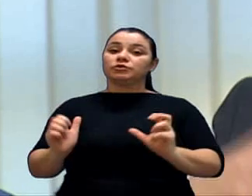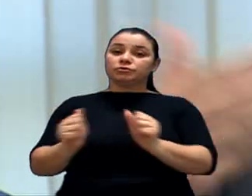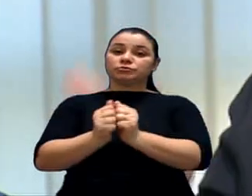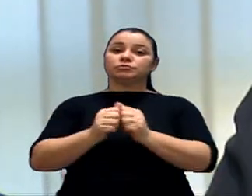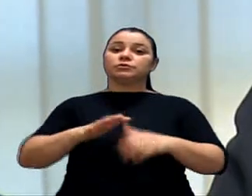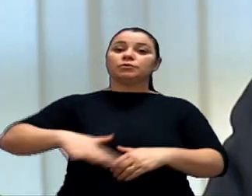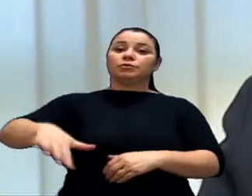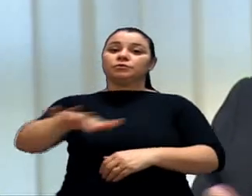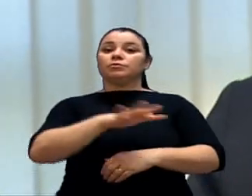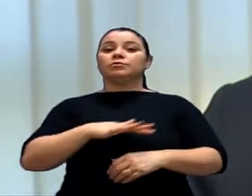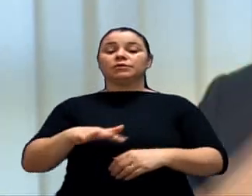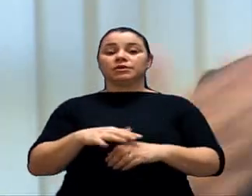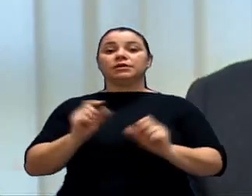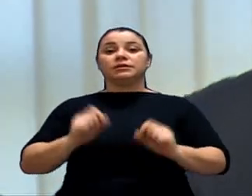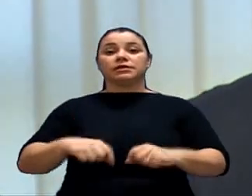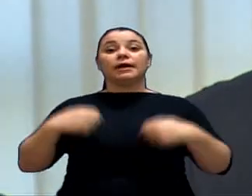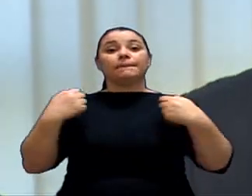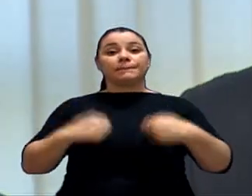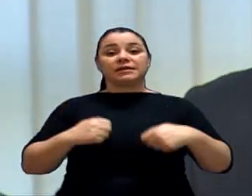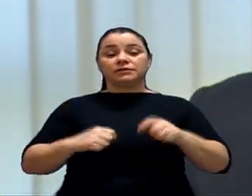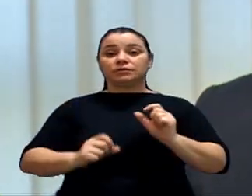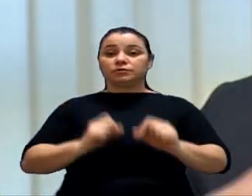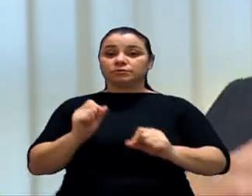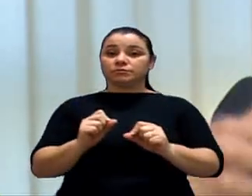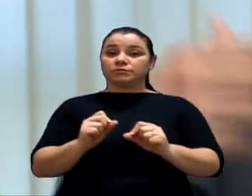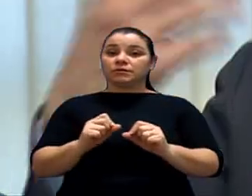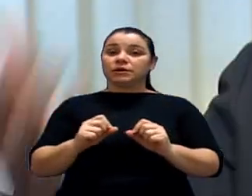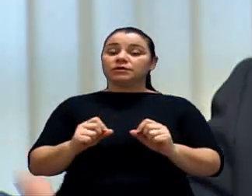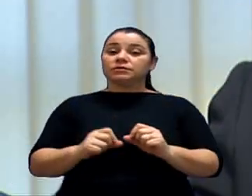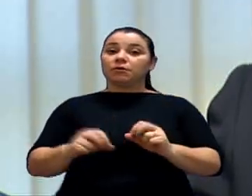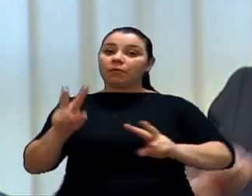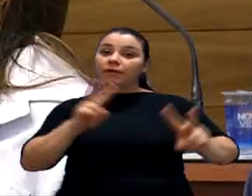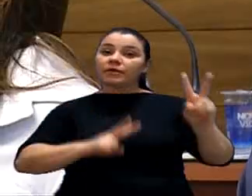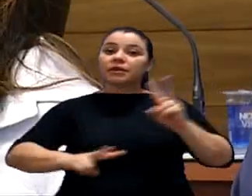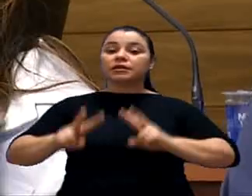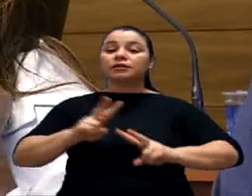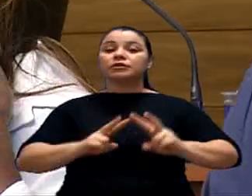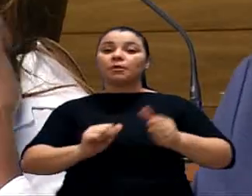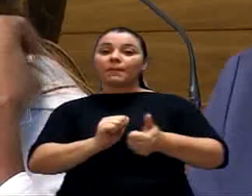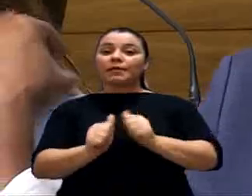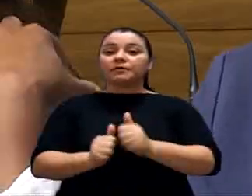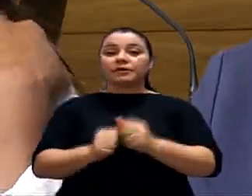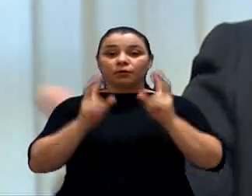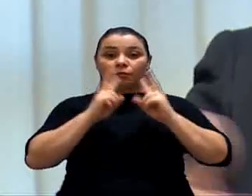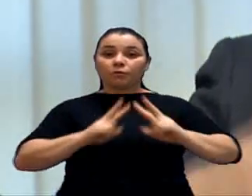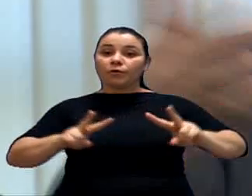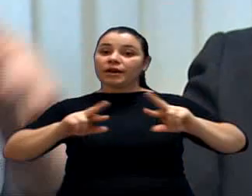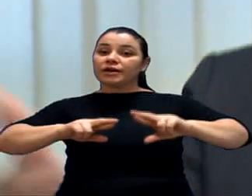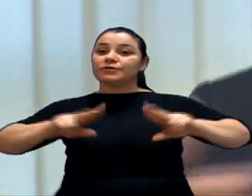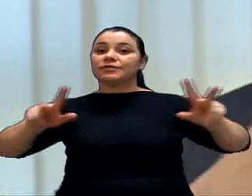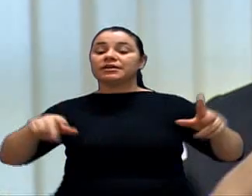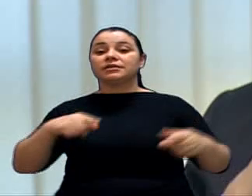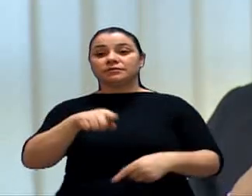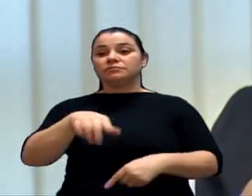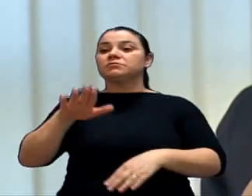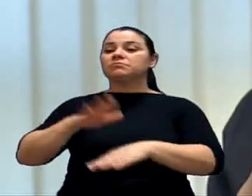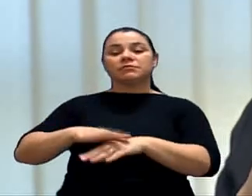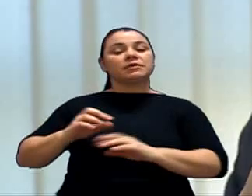numa região que necessita de uma visibilidade, necessita de um olhar diferenciado. E vocês